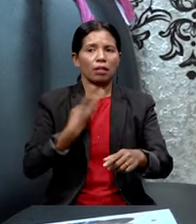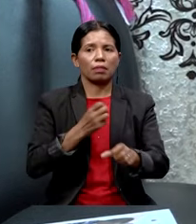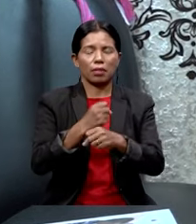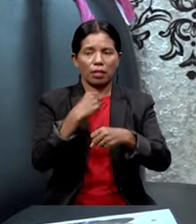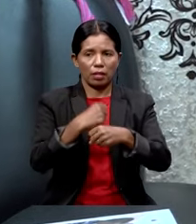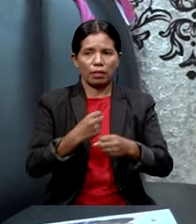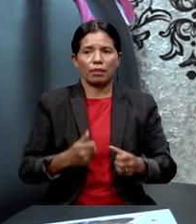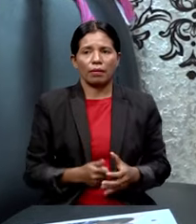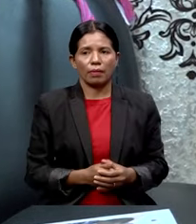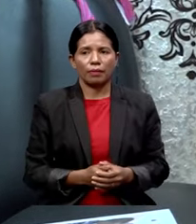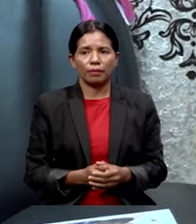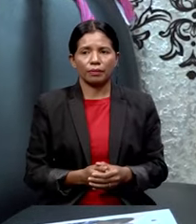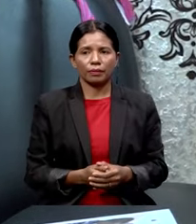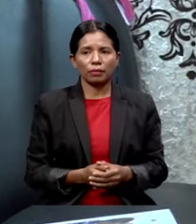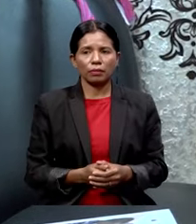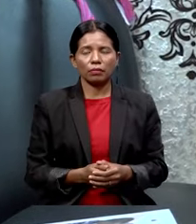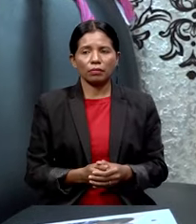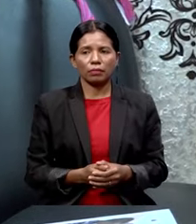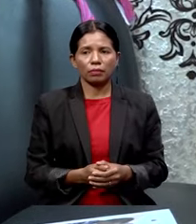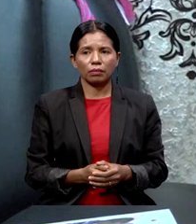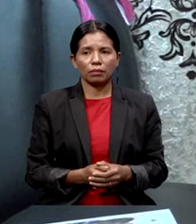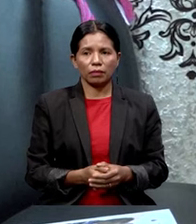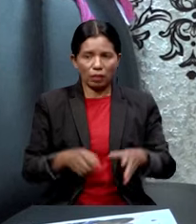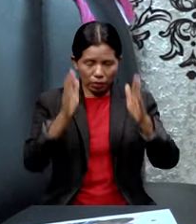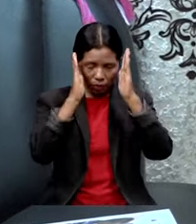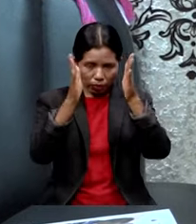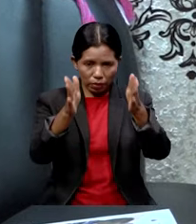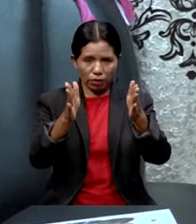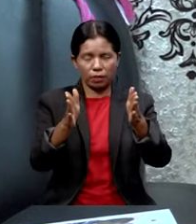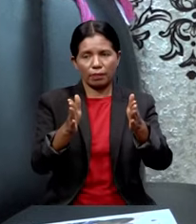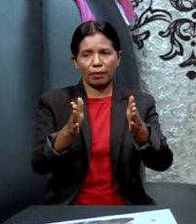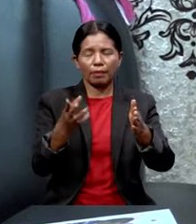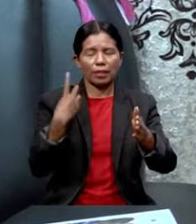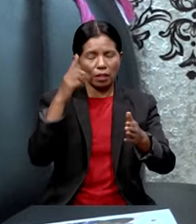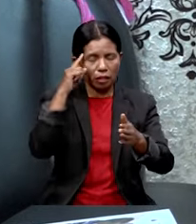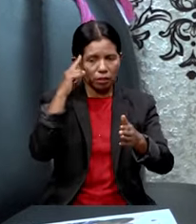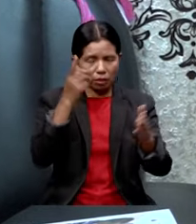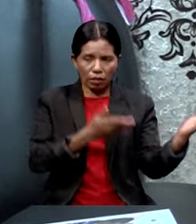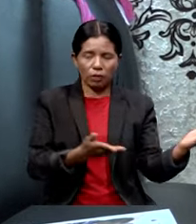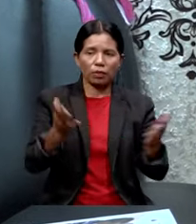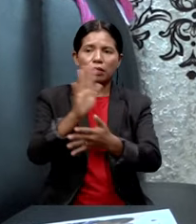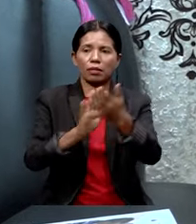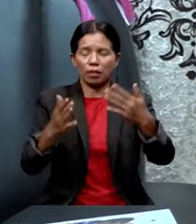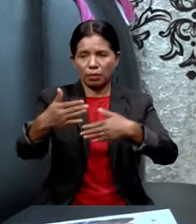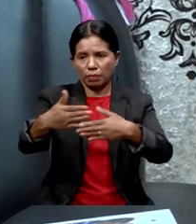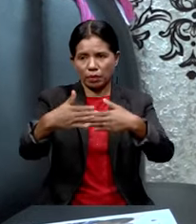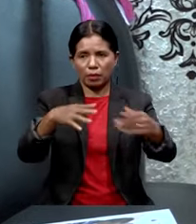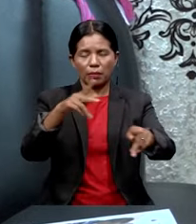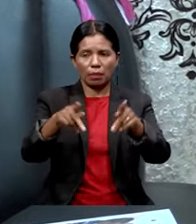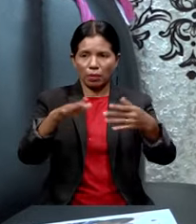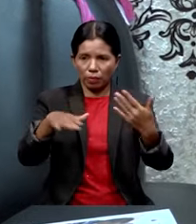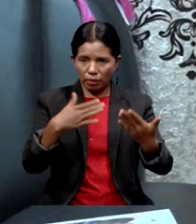halo. Nia intensa mak né, ita lore celebração sen hak bisik bai